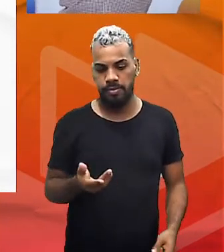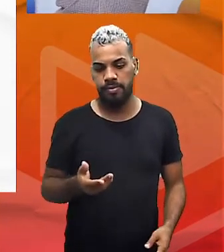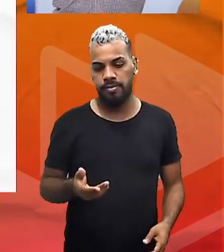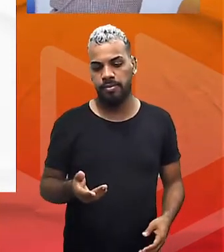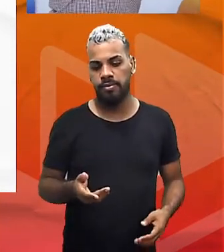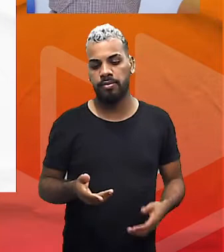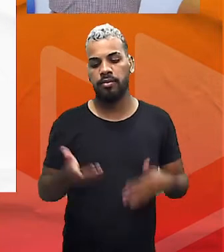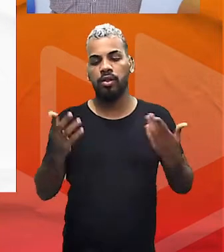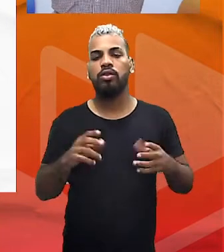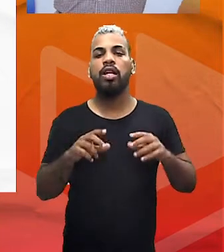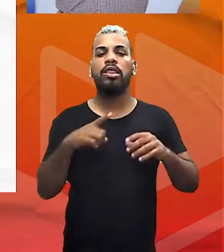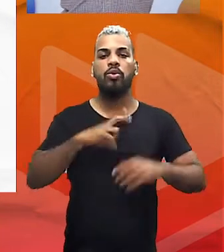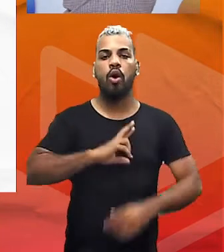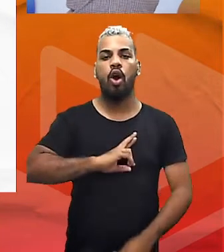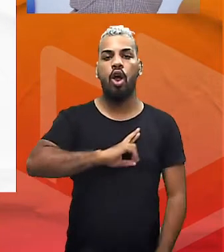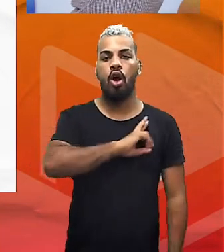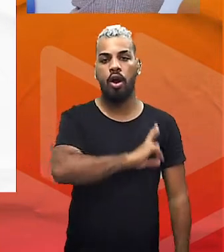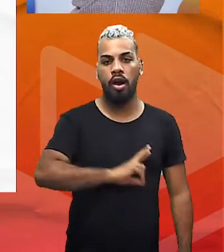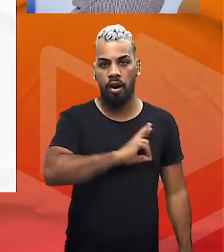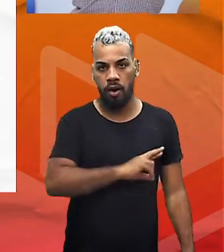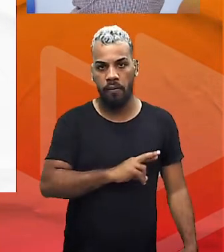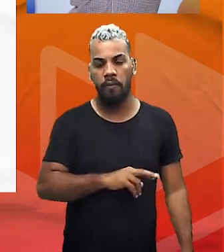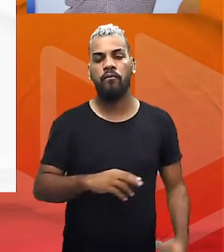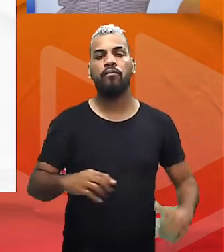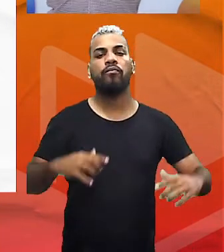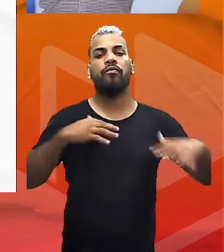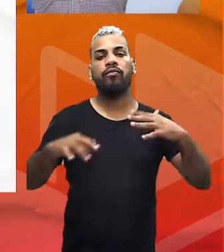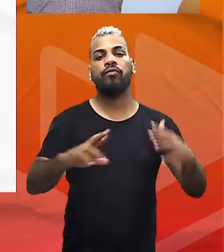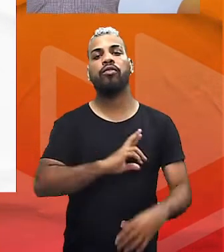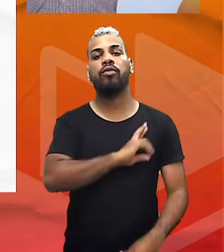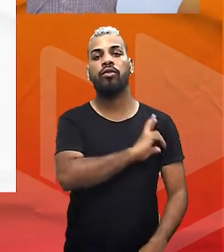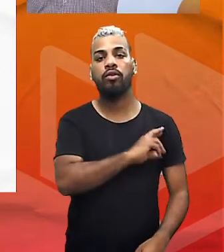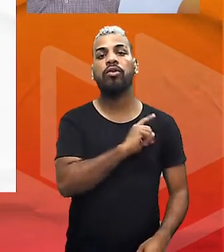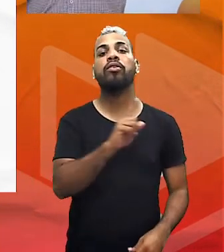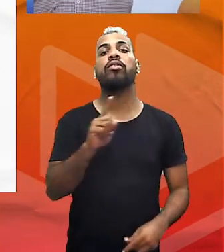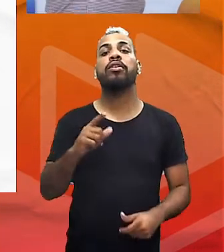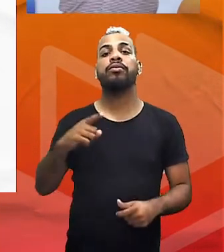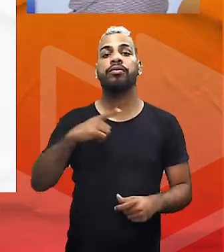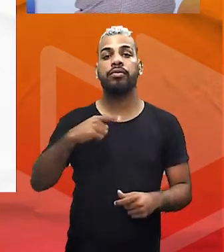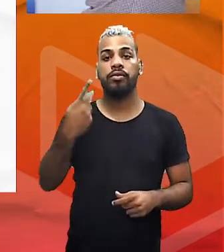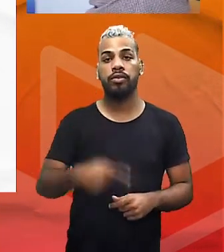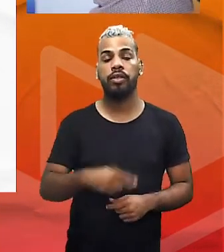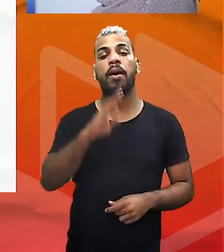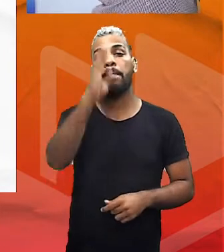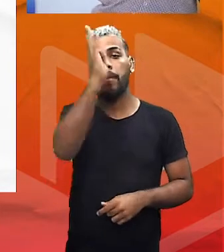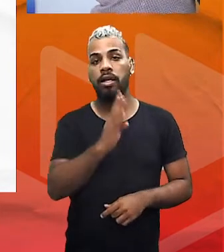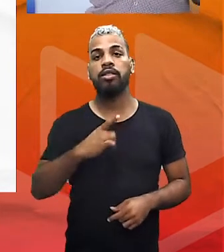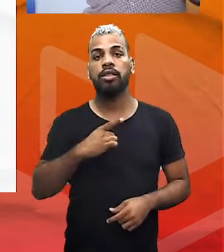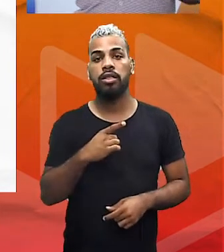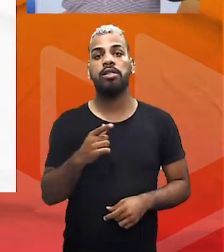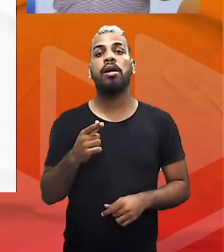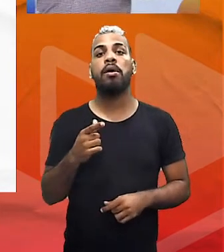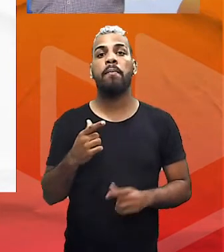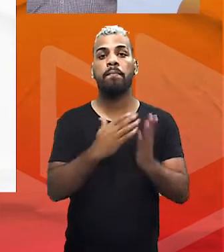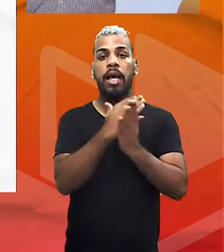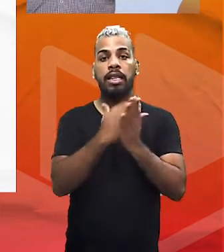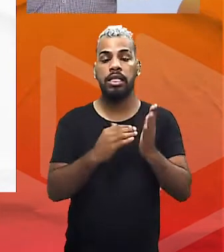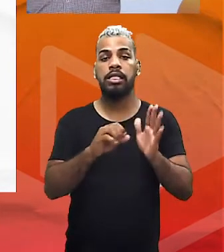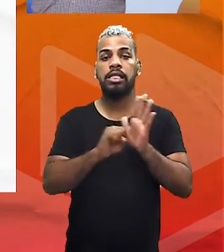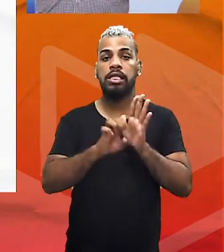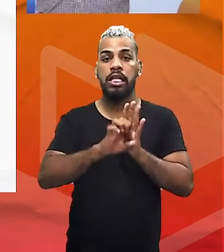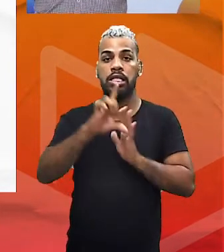ao romantismo, ao movimento romântico, que predominou no Brasil na primeira metade do século